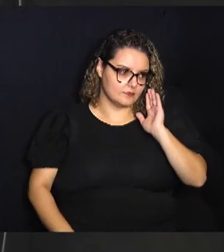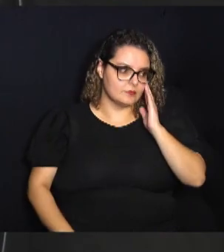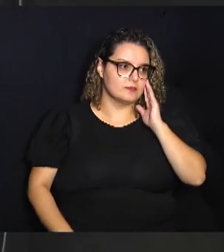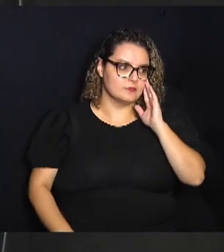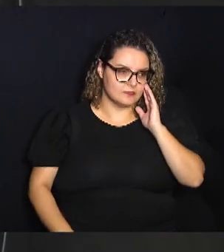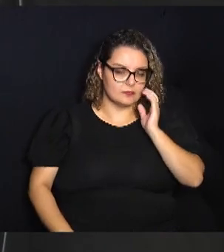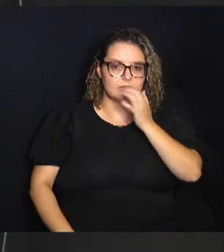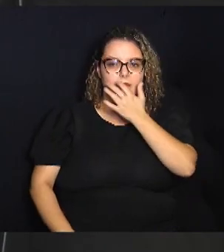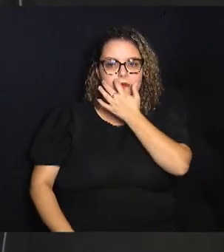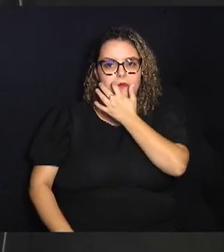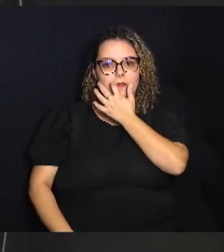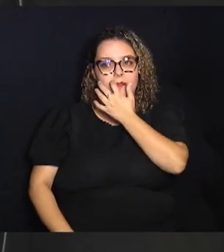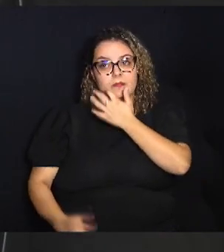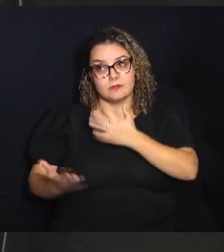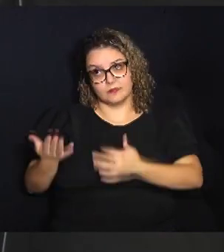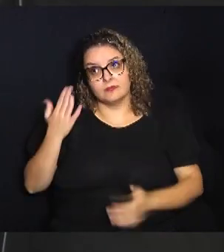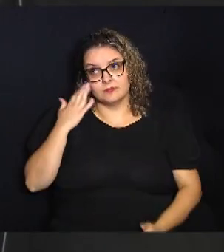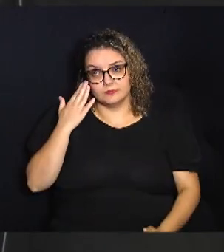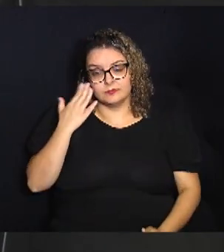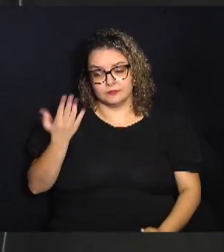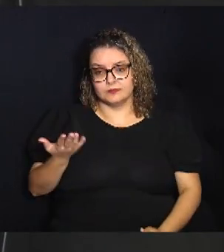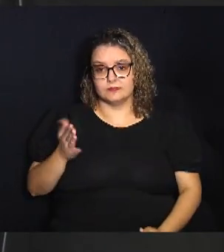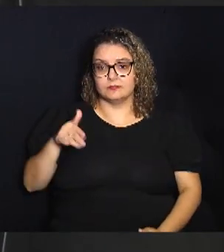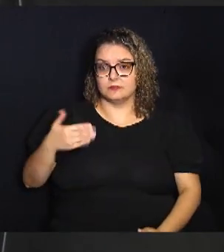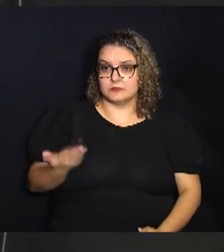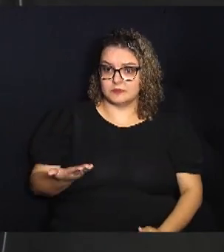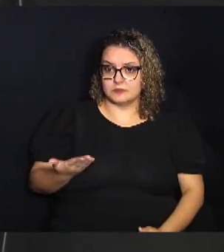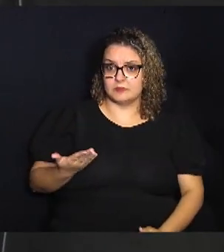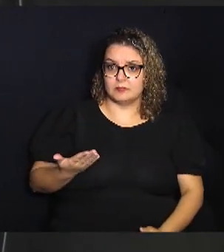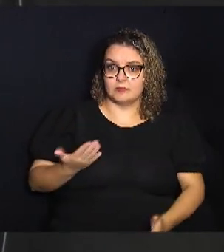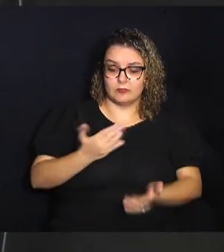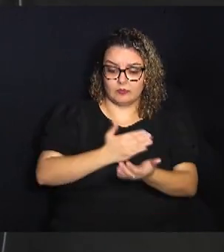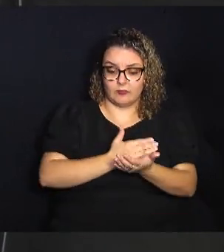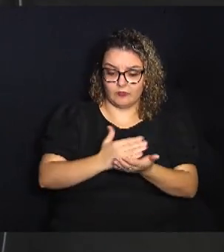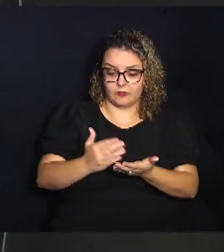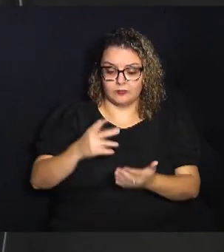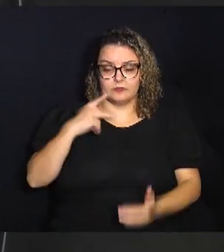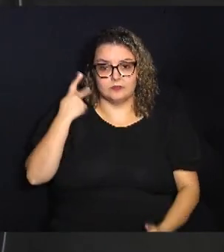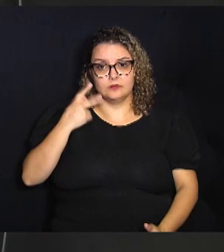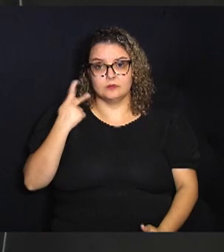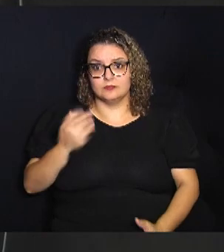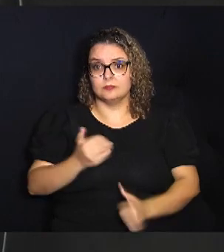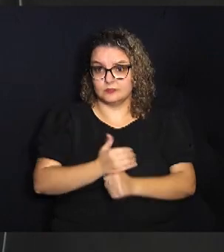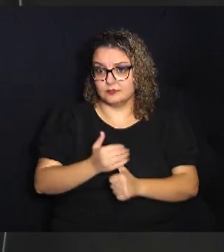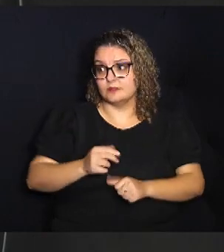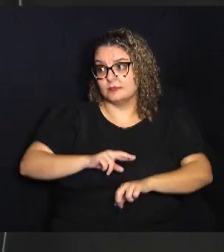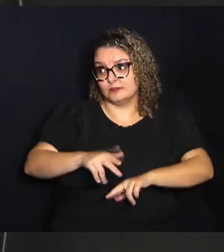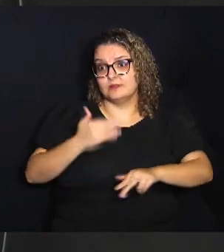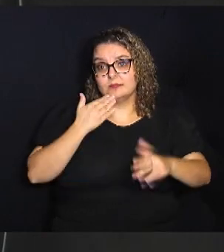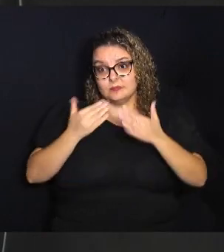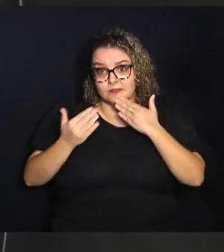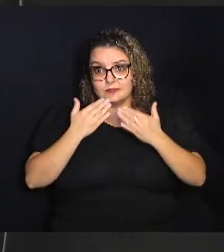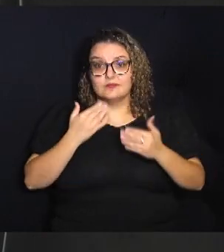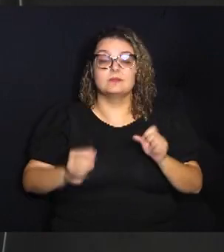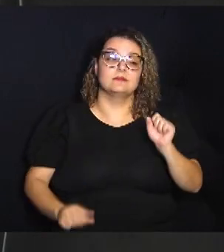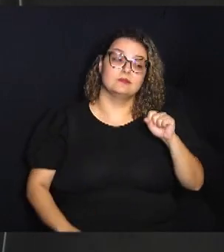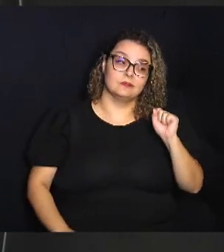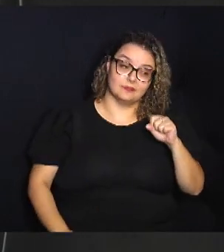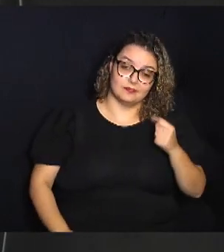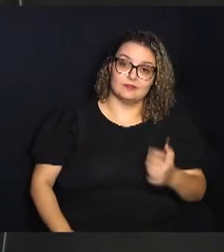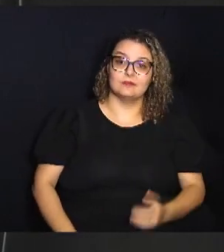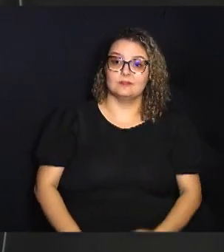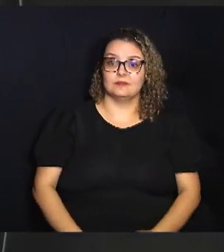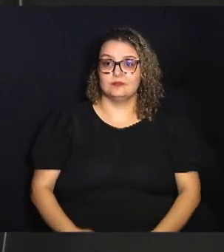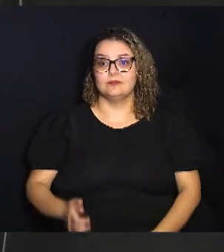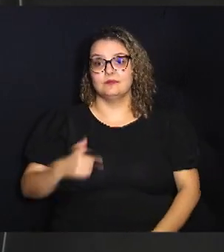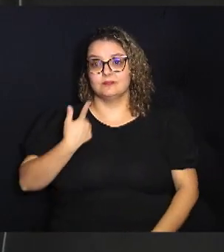você sabe, né? Quando você está em início de mandato, é muitas demandas, né? É muitas demandas. Sim. Então... E